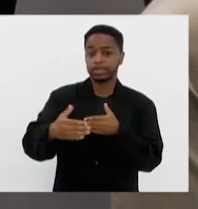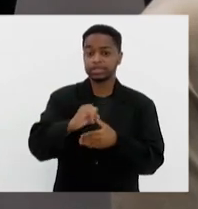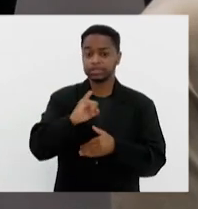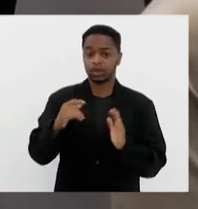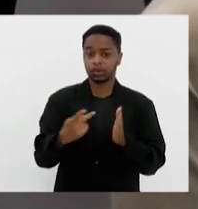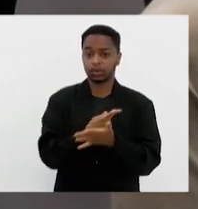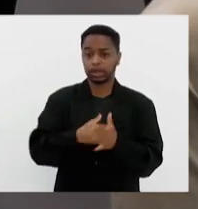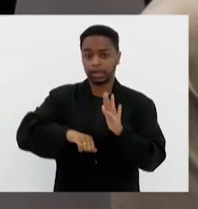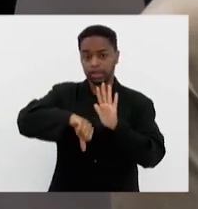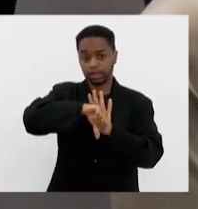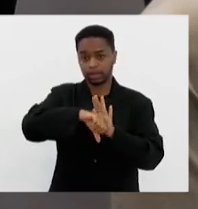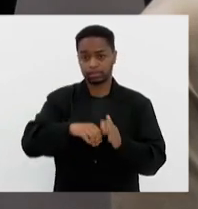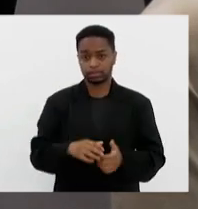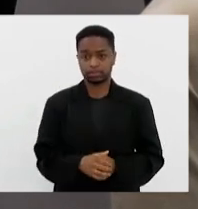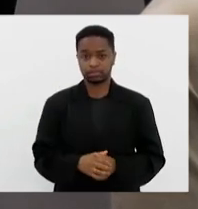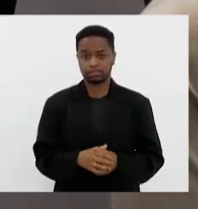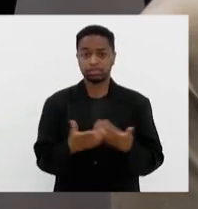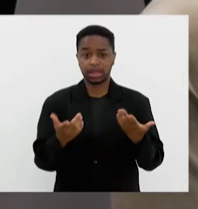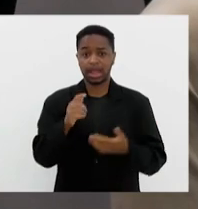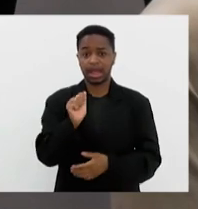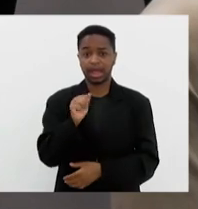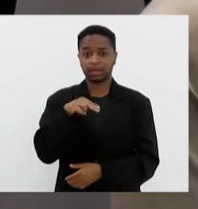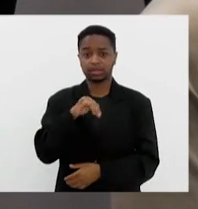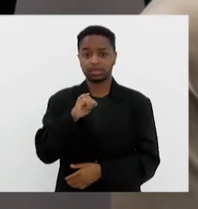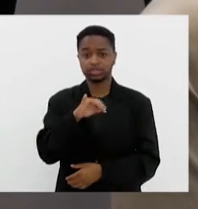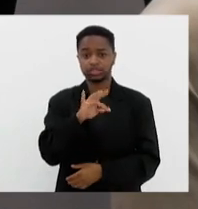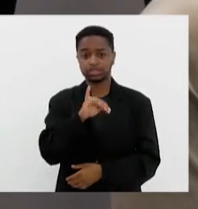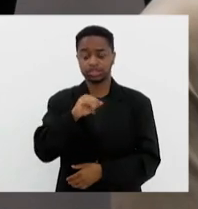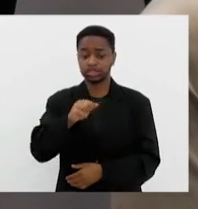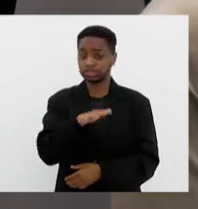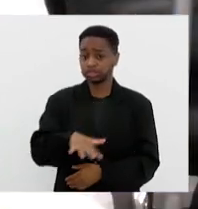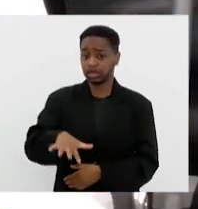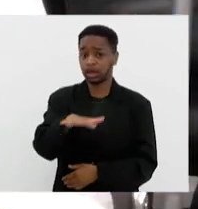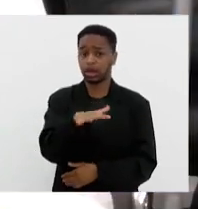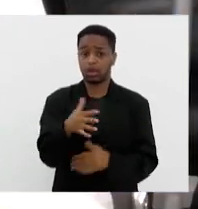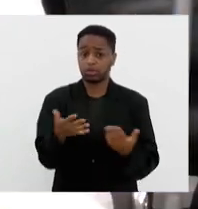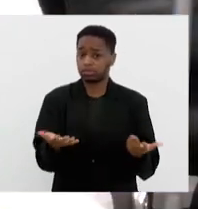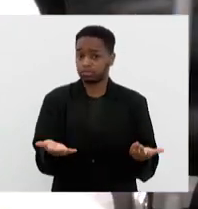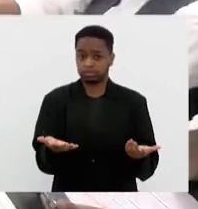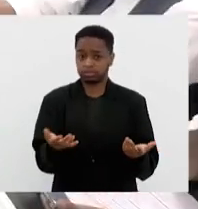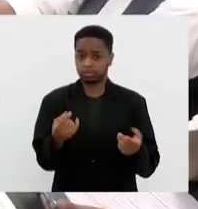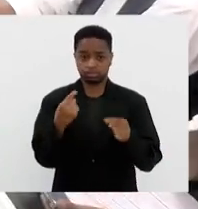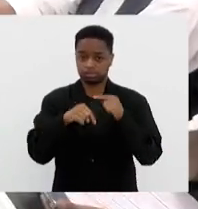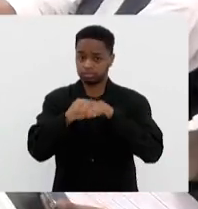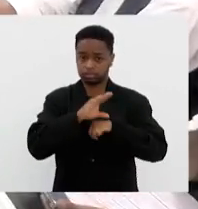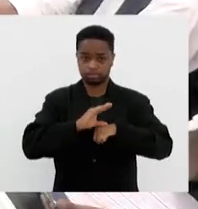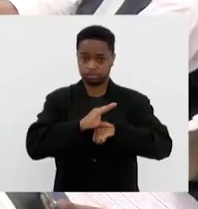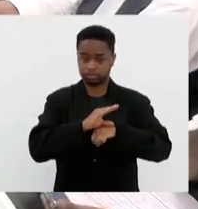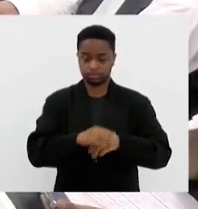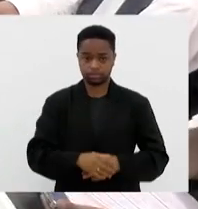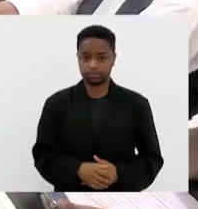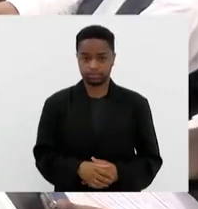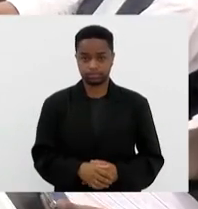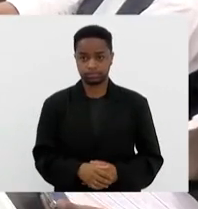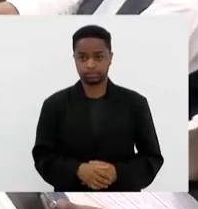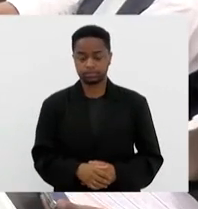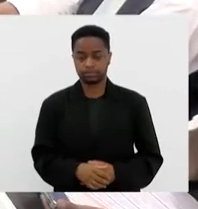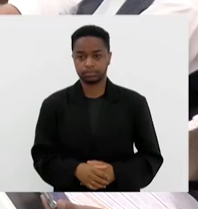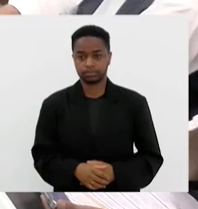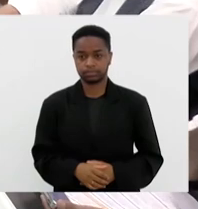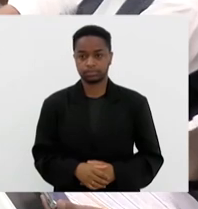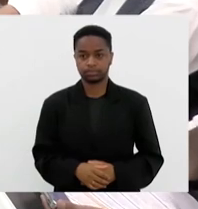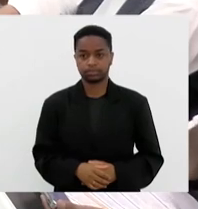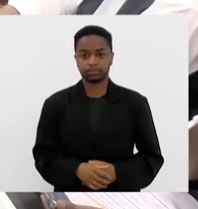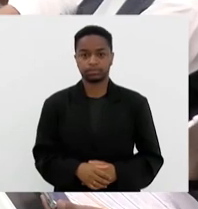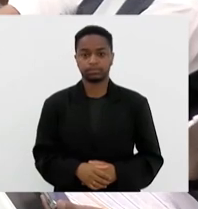Pô. Pode ser. É uma anistia ampla, geral e restrita. Inconstitucionalidade. Em que pese a